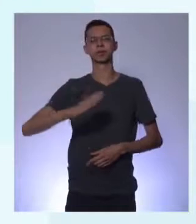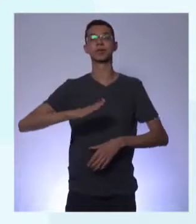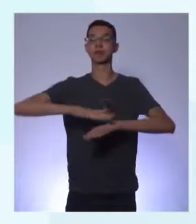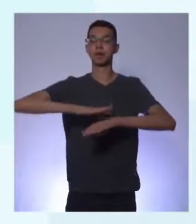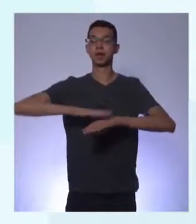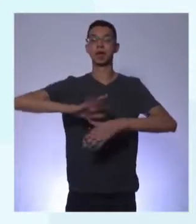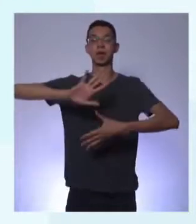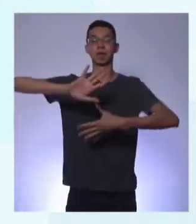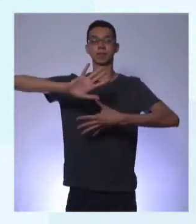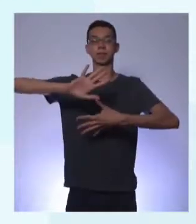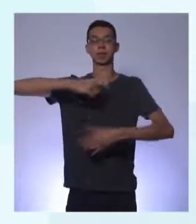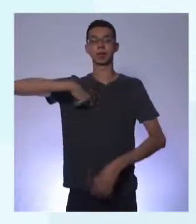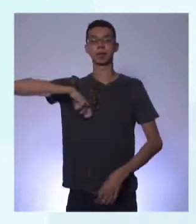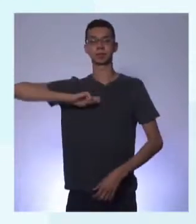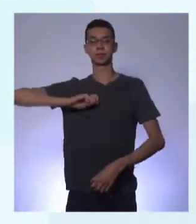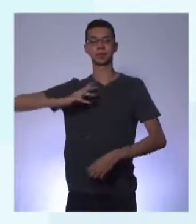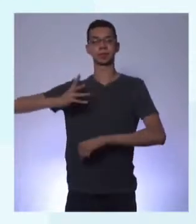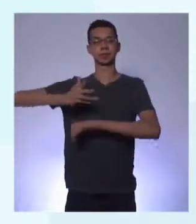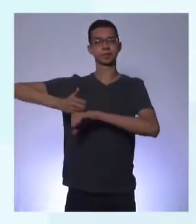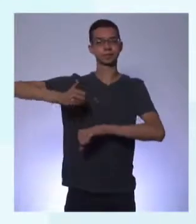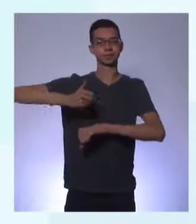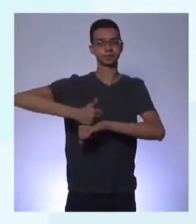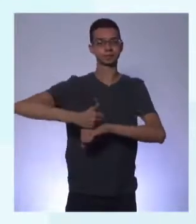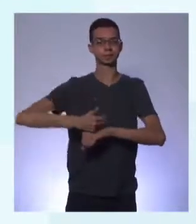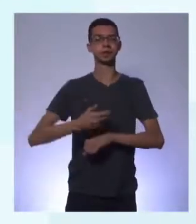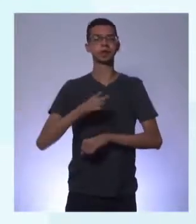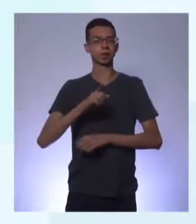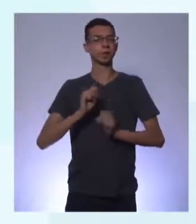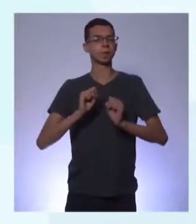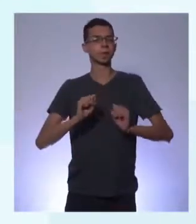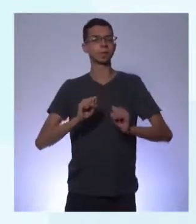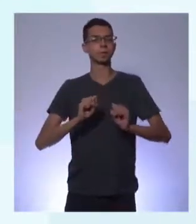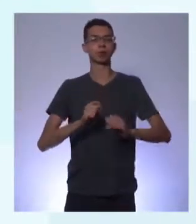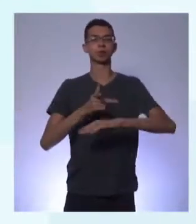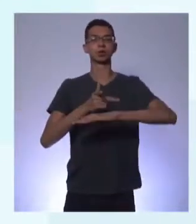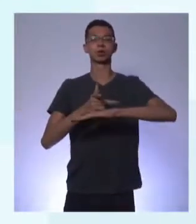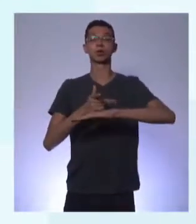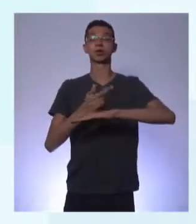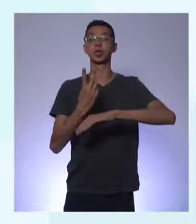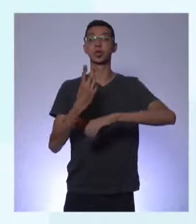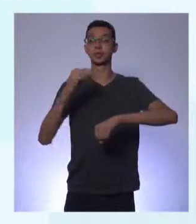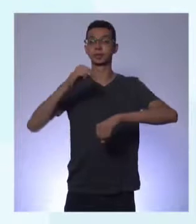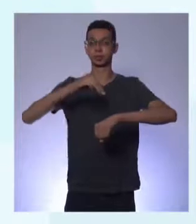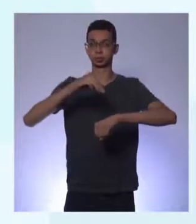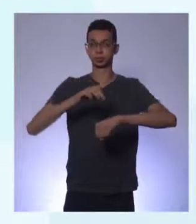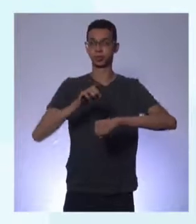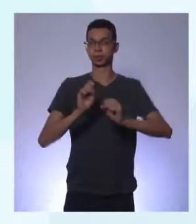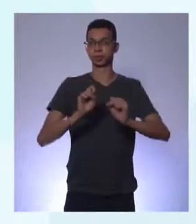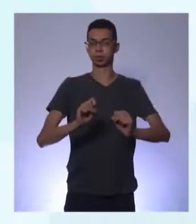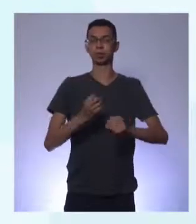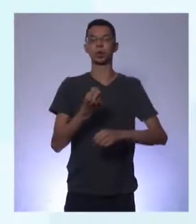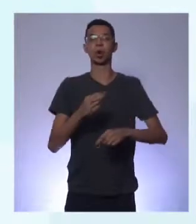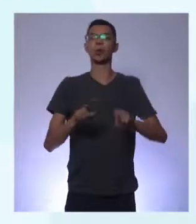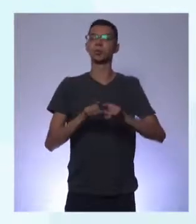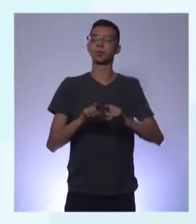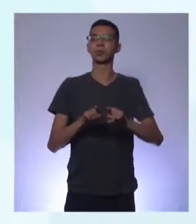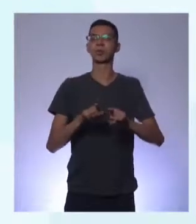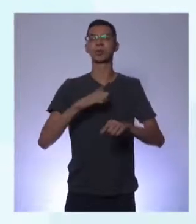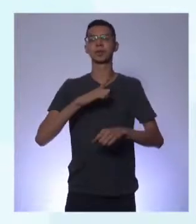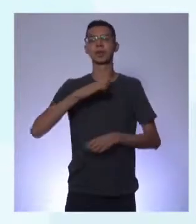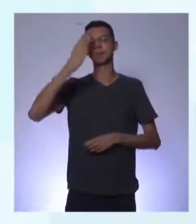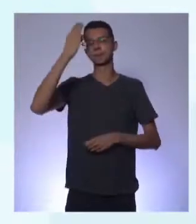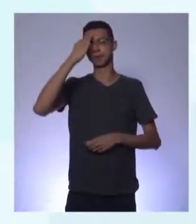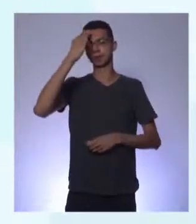independência da América Espanhola. Você pode gravar um vídeo de até 2 minutos ou elaborar os mapas mentais